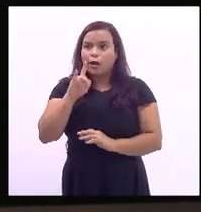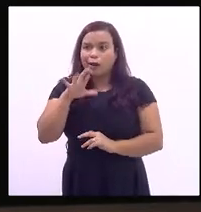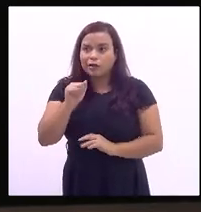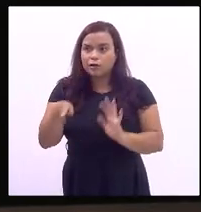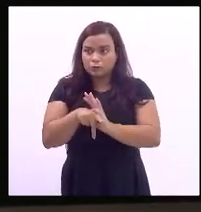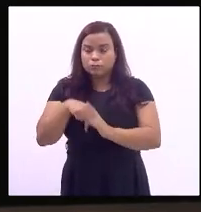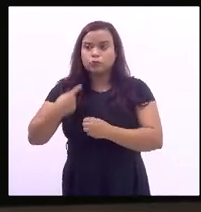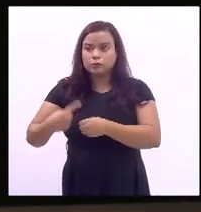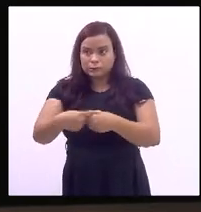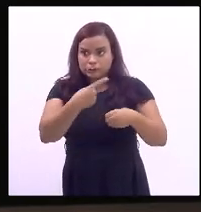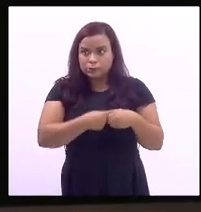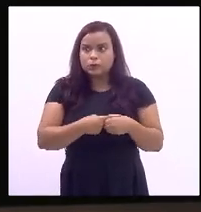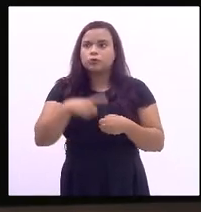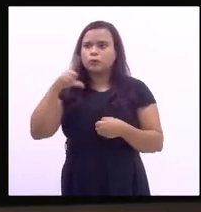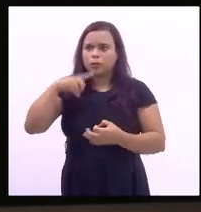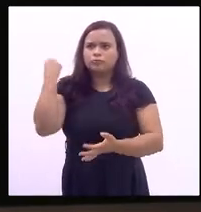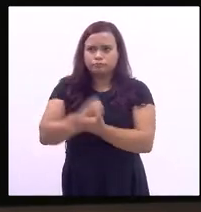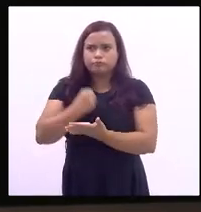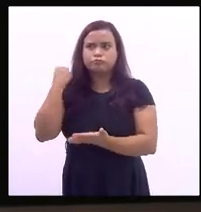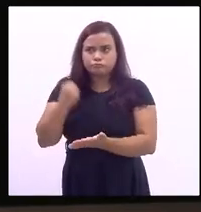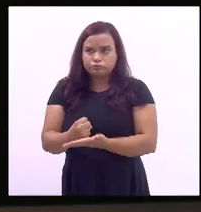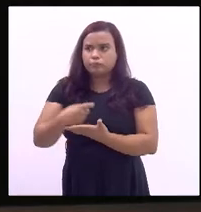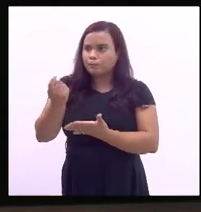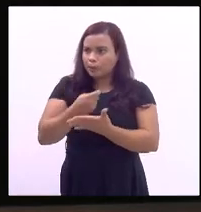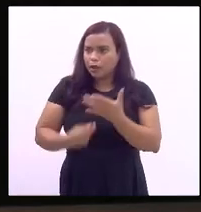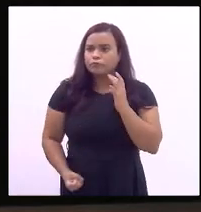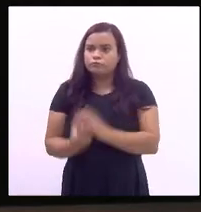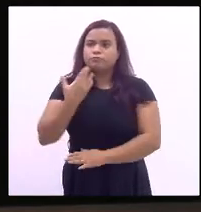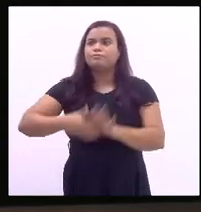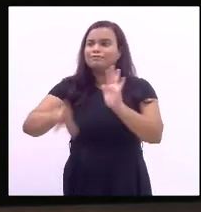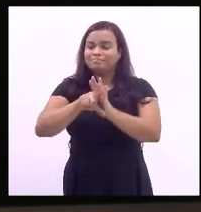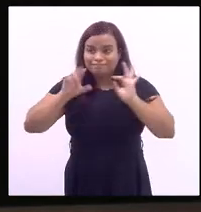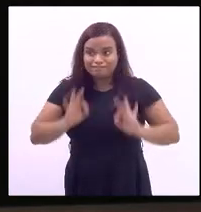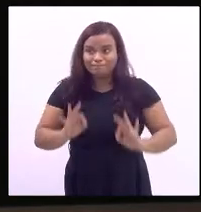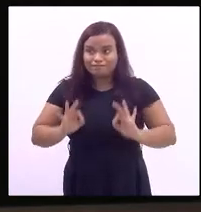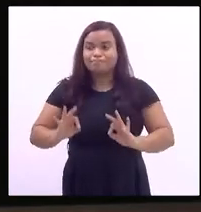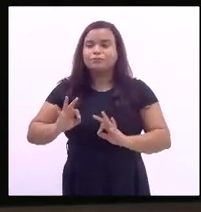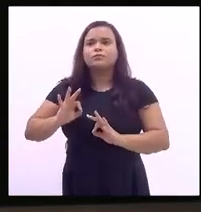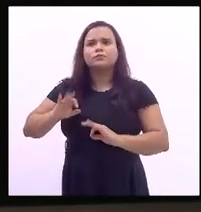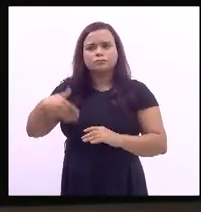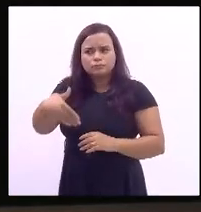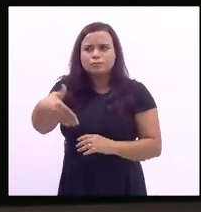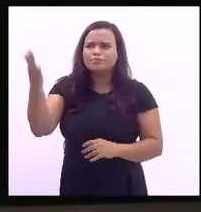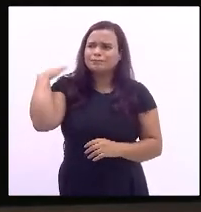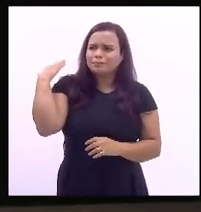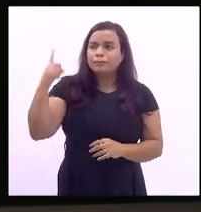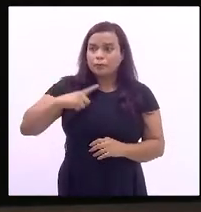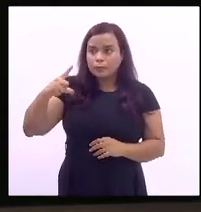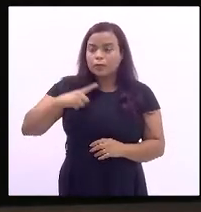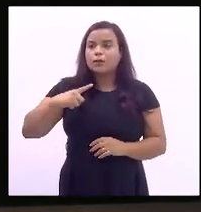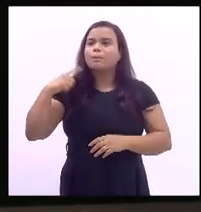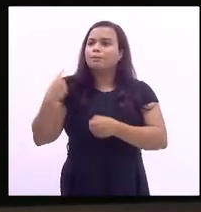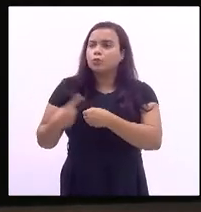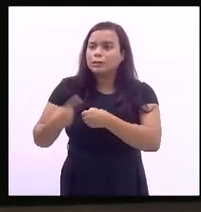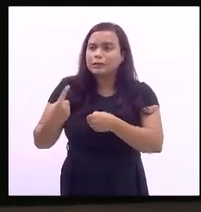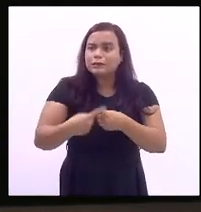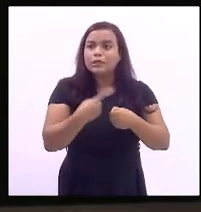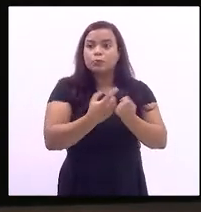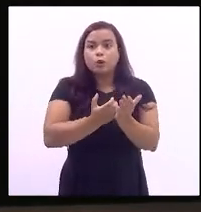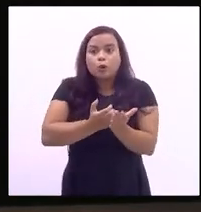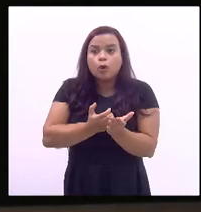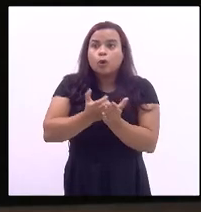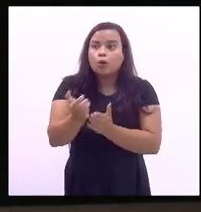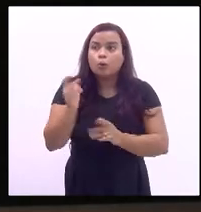do Município que foi sacramentada transformada em inglês logo a seguir naquela época os municípios